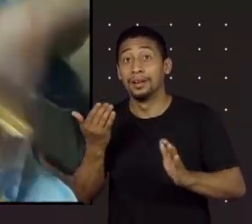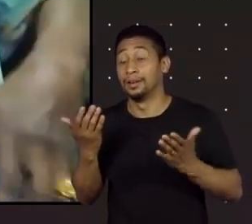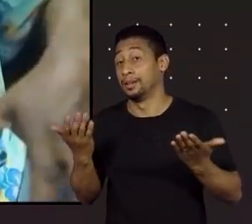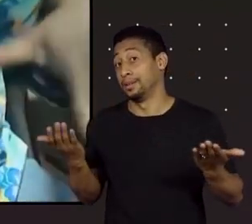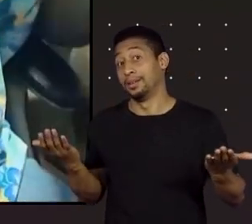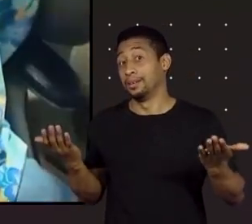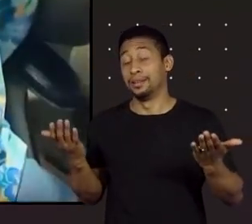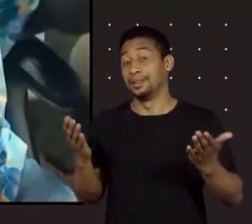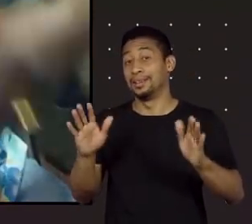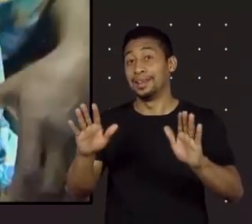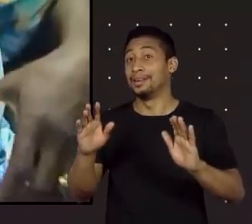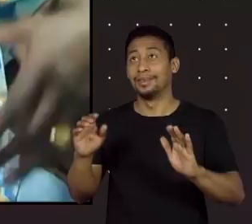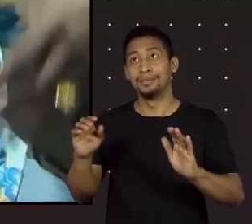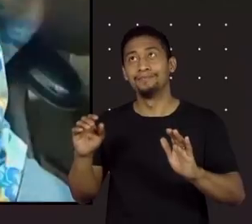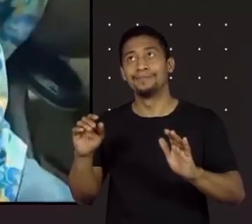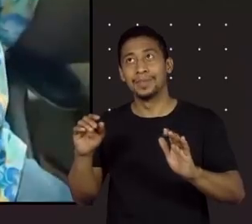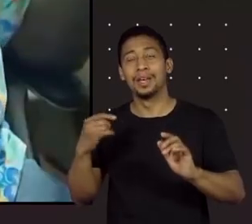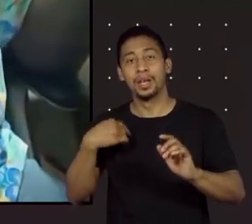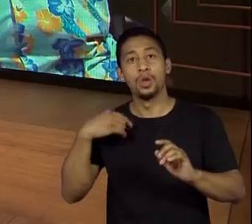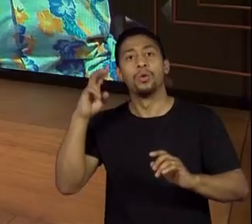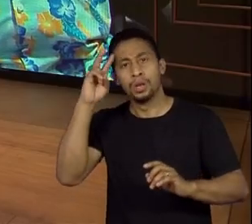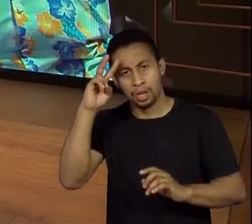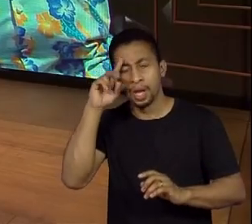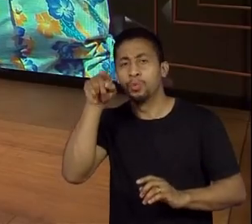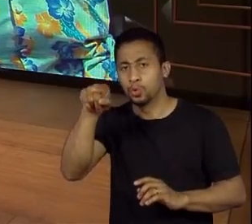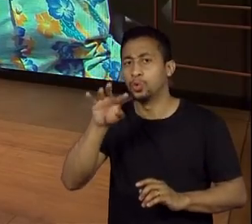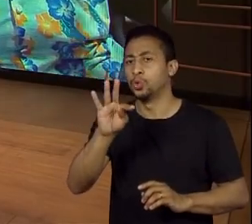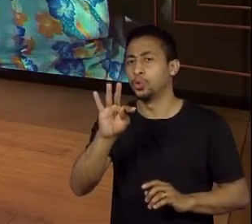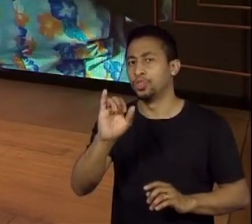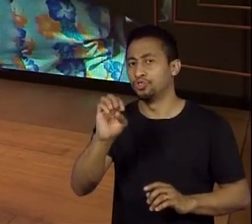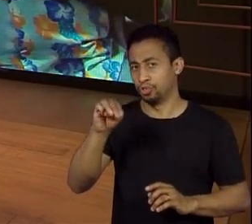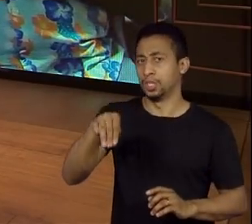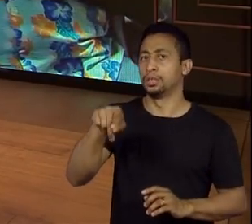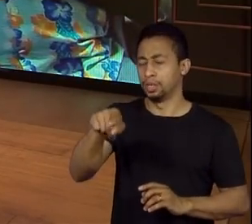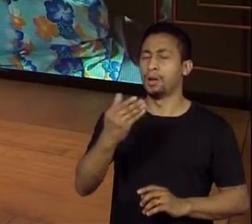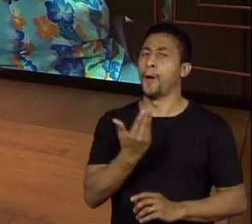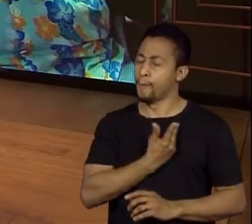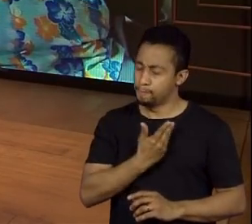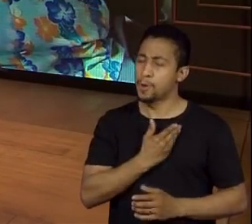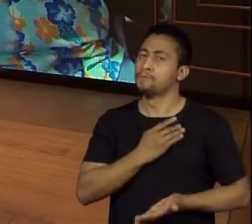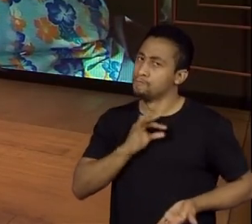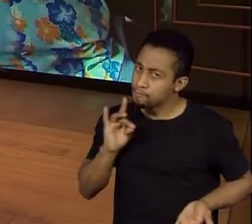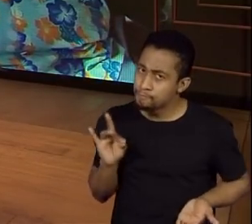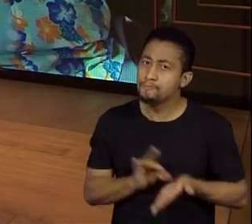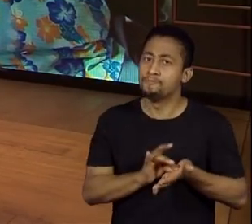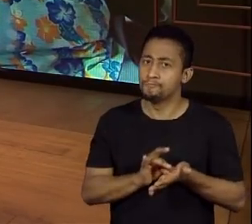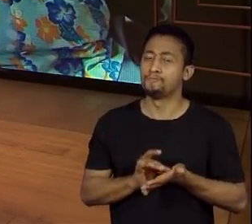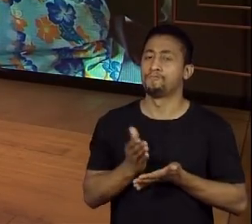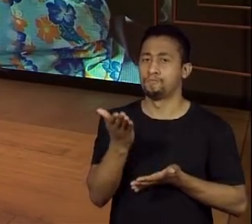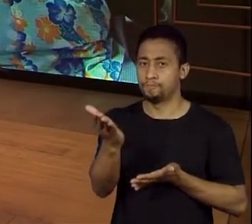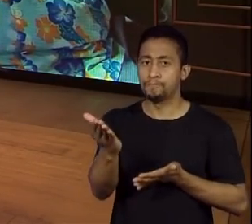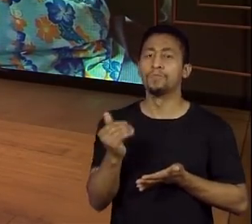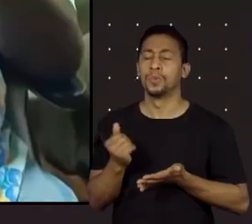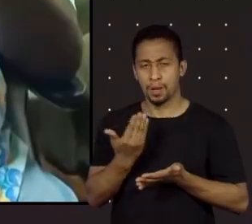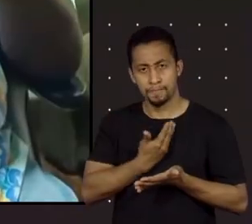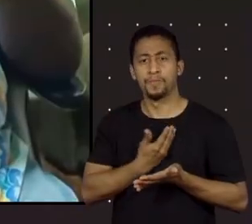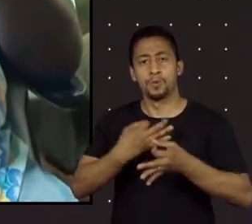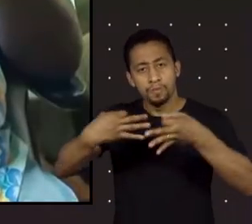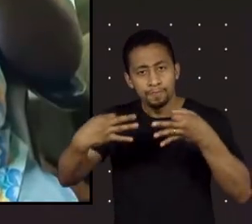eu lembro muito do Tim e era um amigo de coração, entendeu? Muito, muito